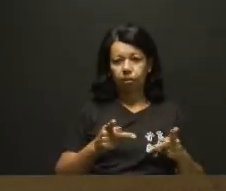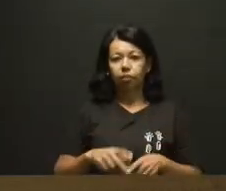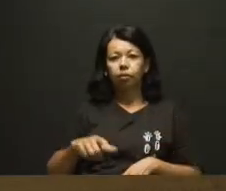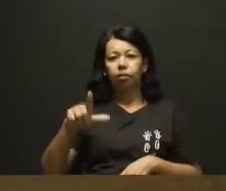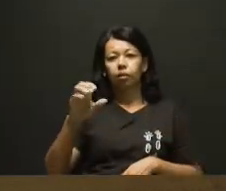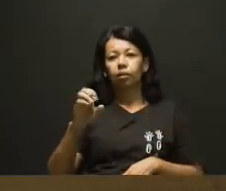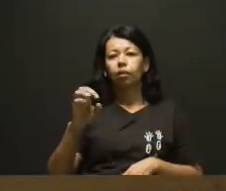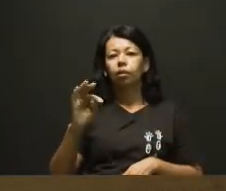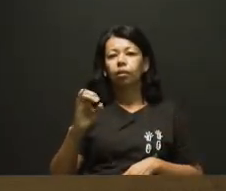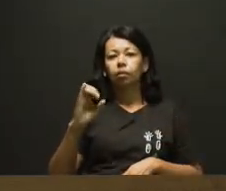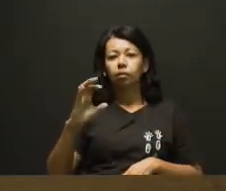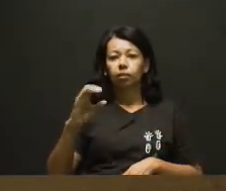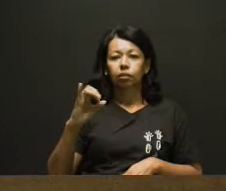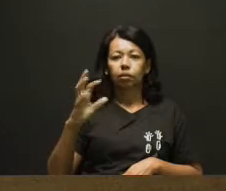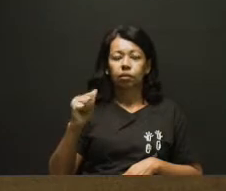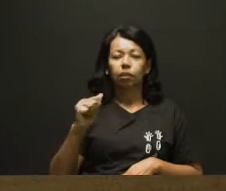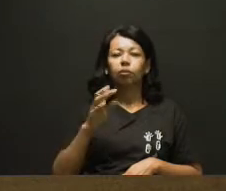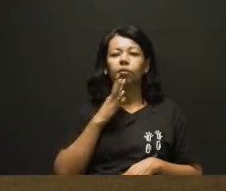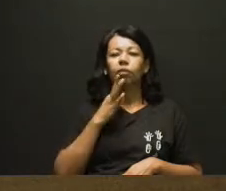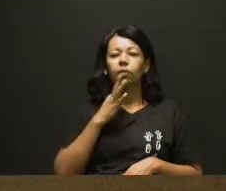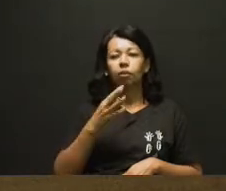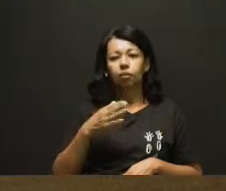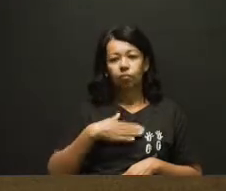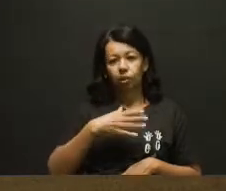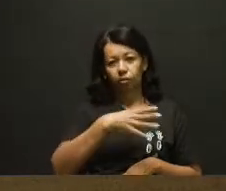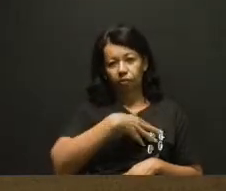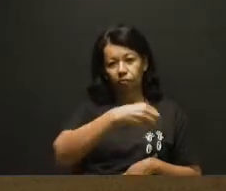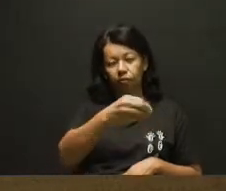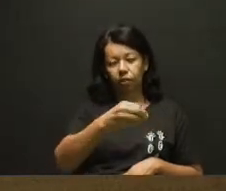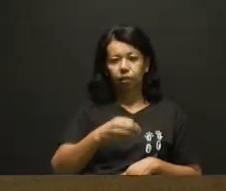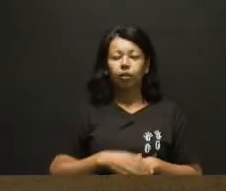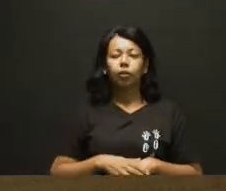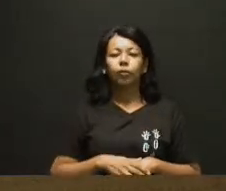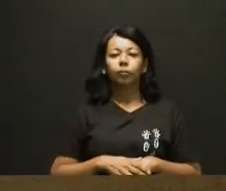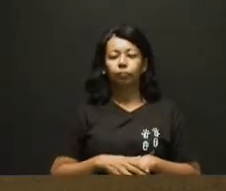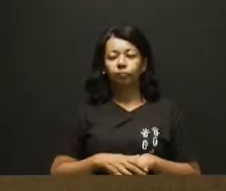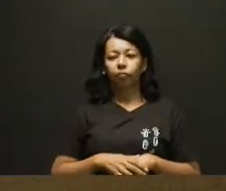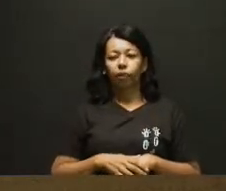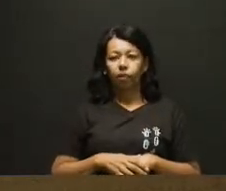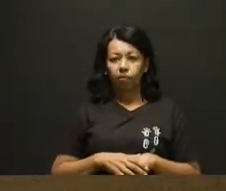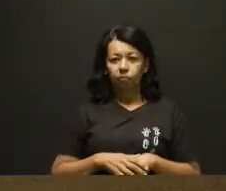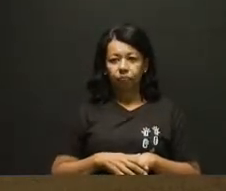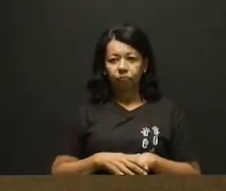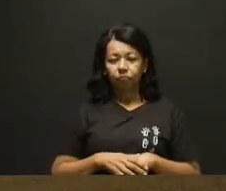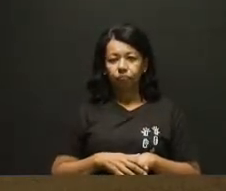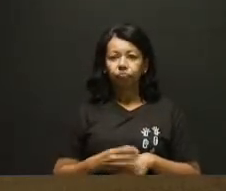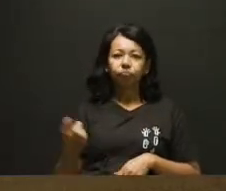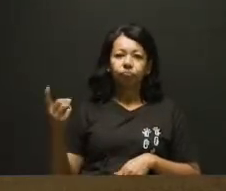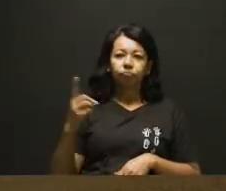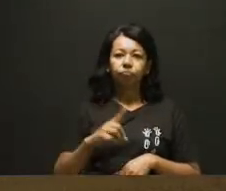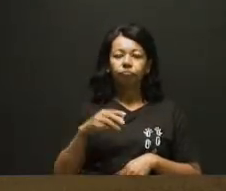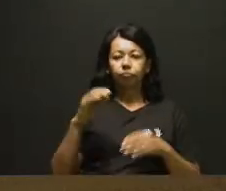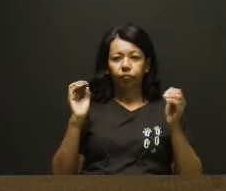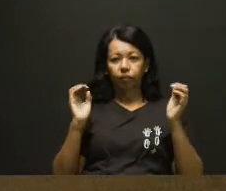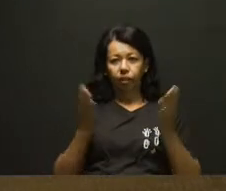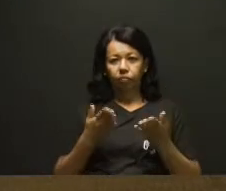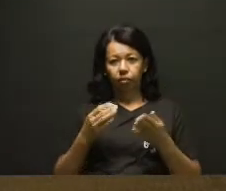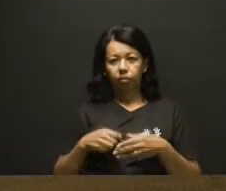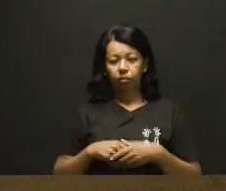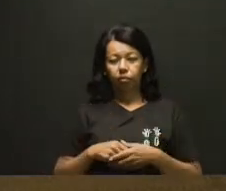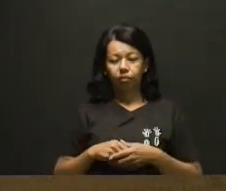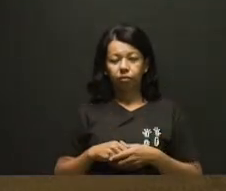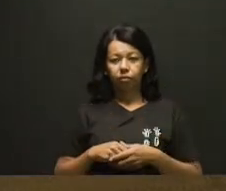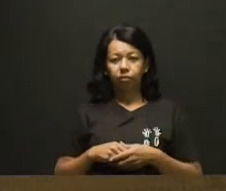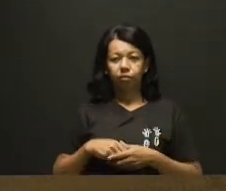cuidar dele é baixo mas é é um artista resumindo isso aí então é ficar aqui agora conhecia o avô